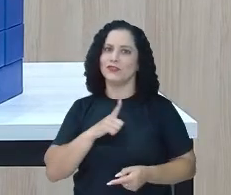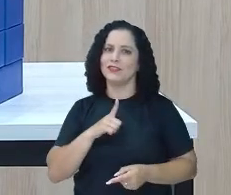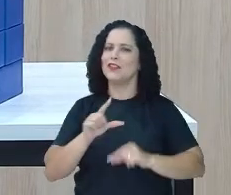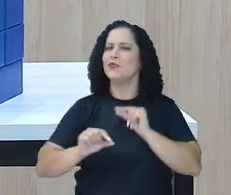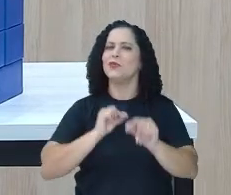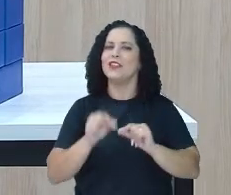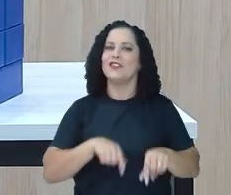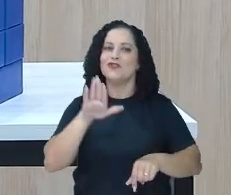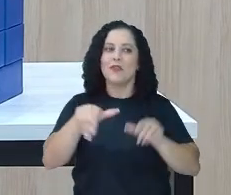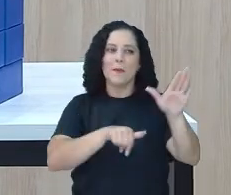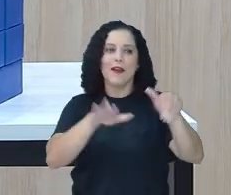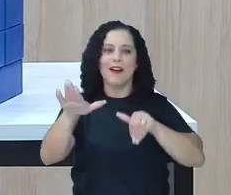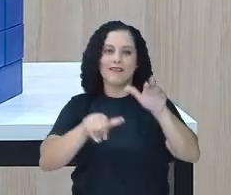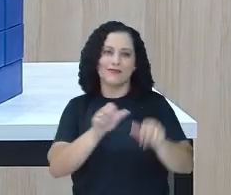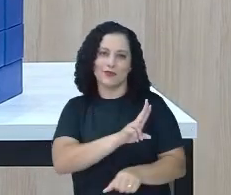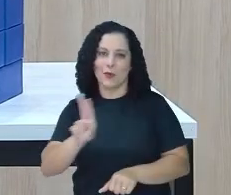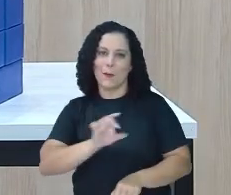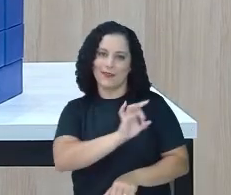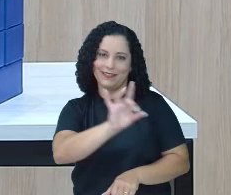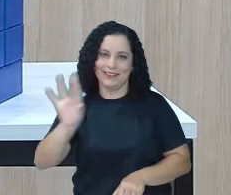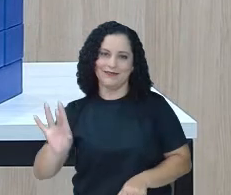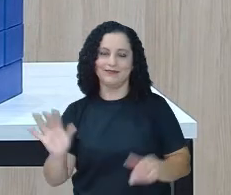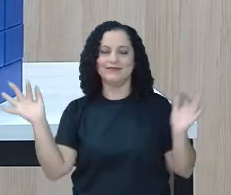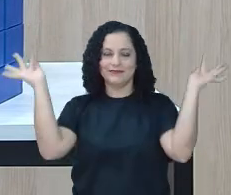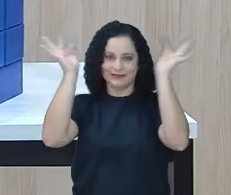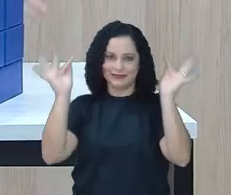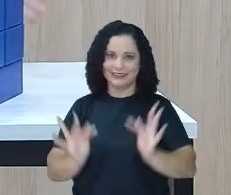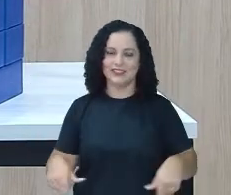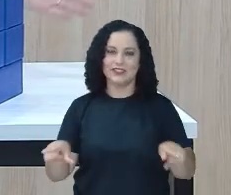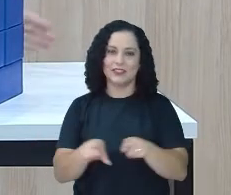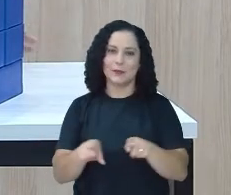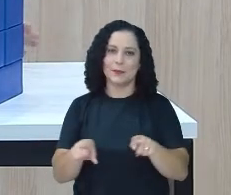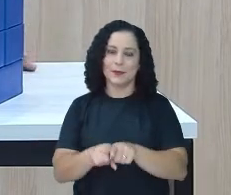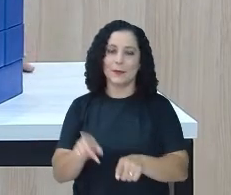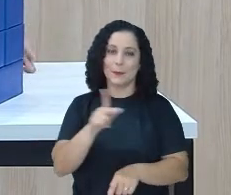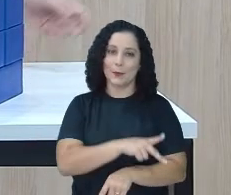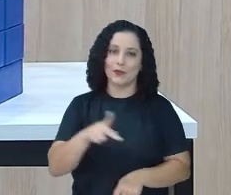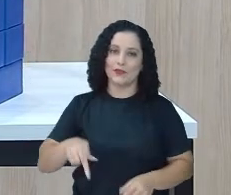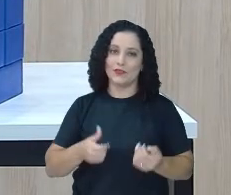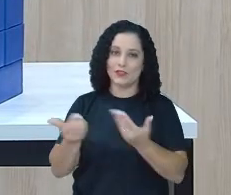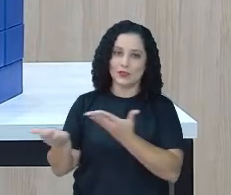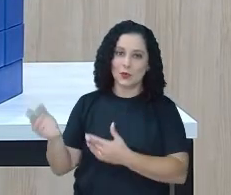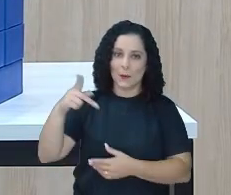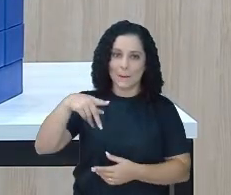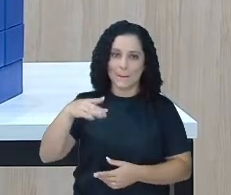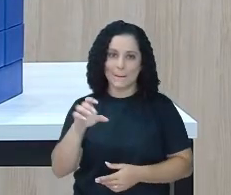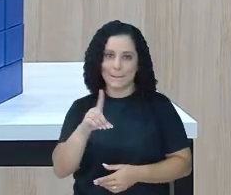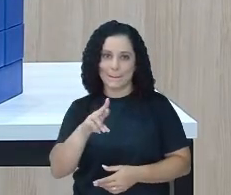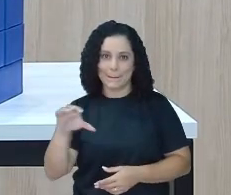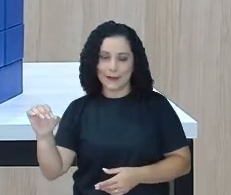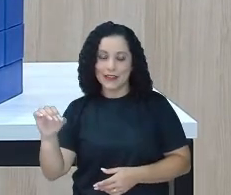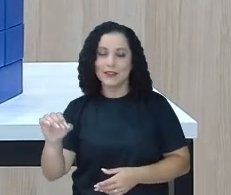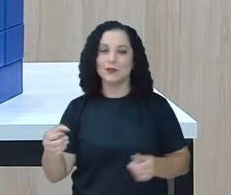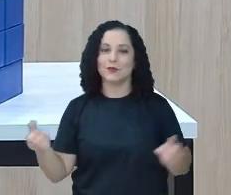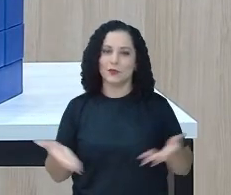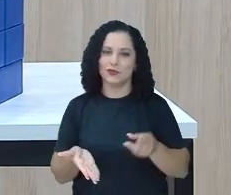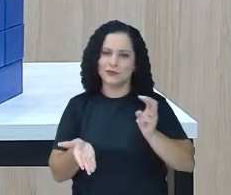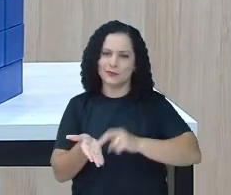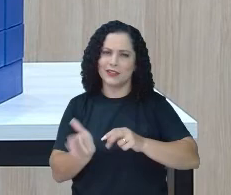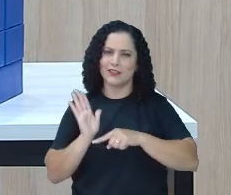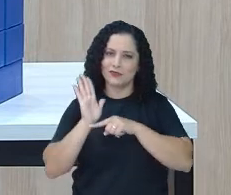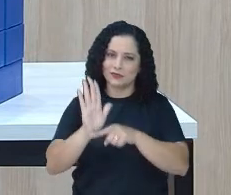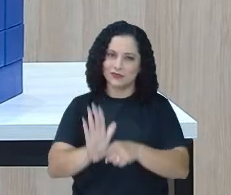né, não, Pedro? É verdade. Muito feliz por isso. Agradeço a presença do professor Pedro, que segurou uma super barra agora de manhã.